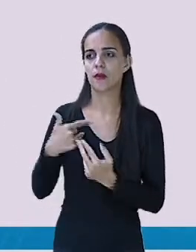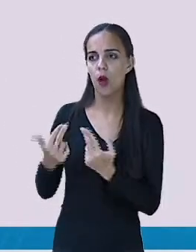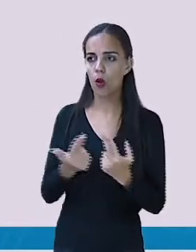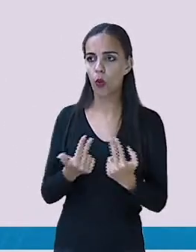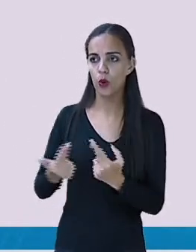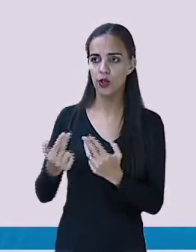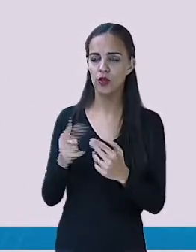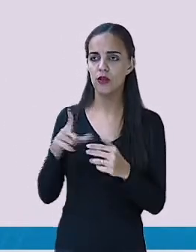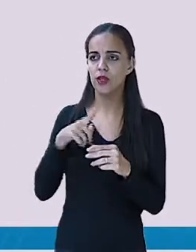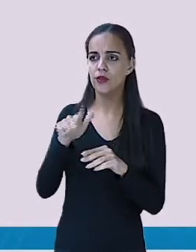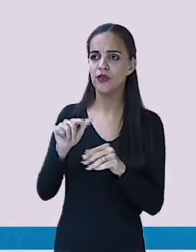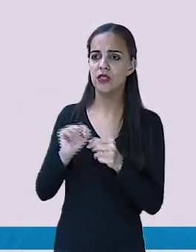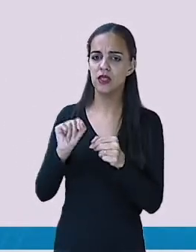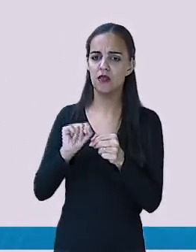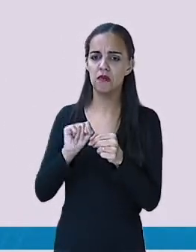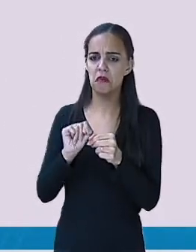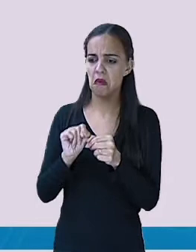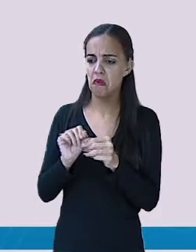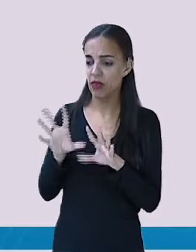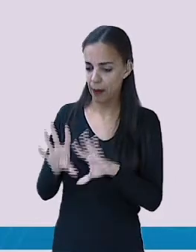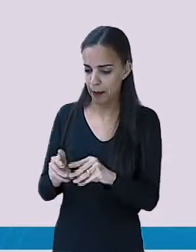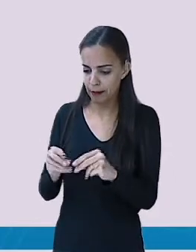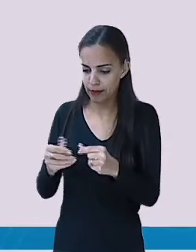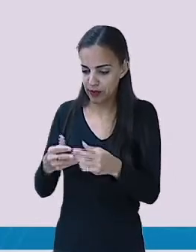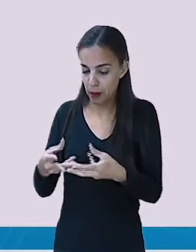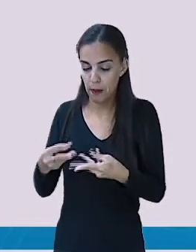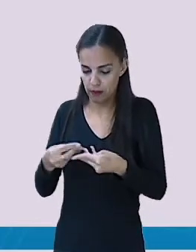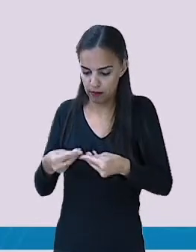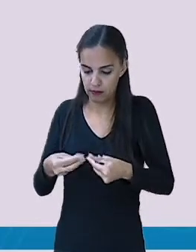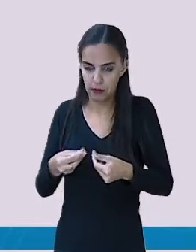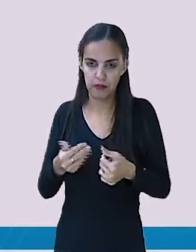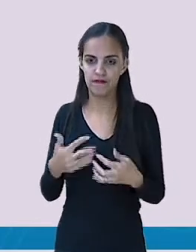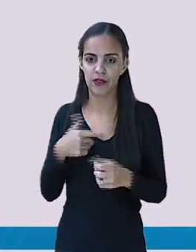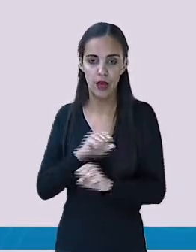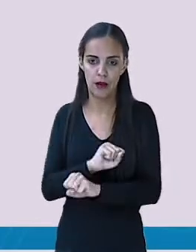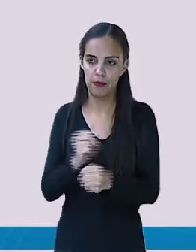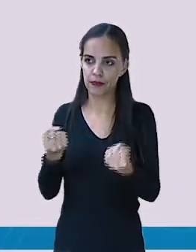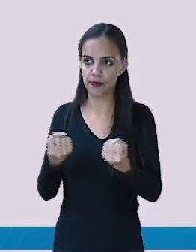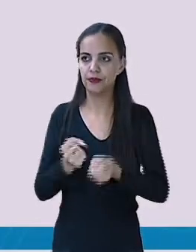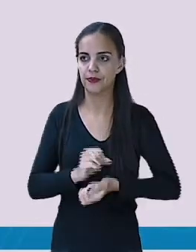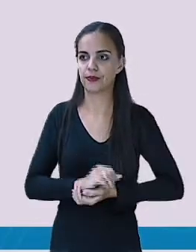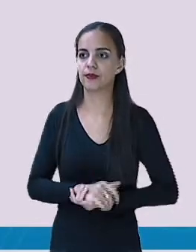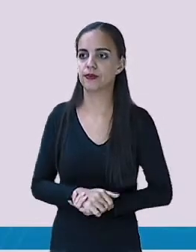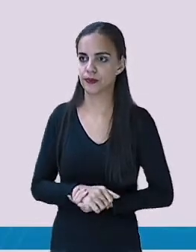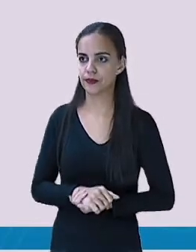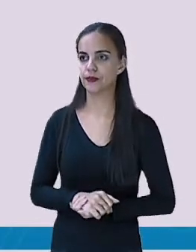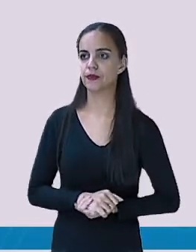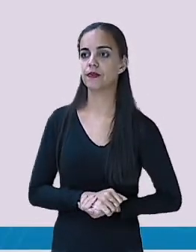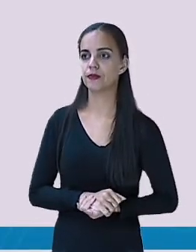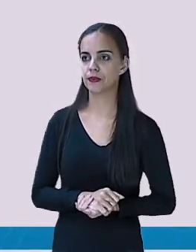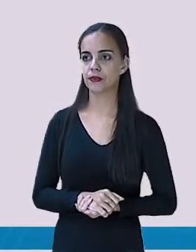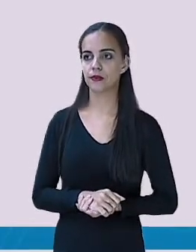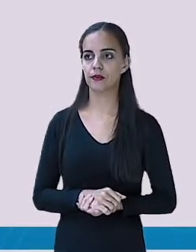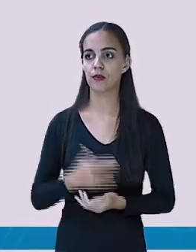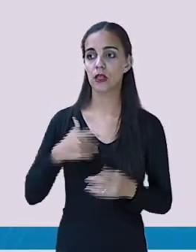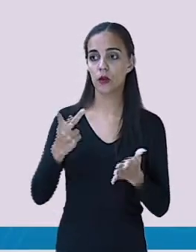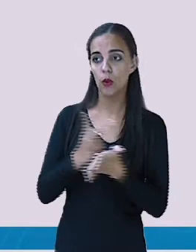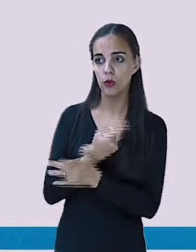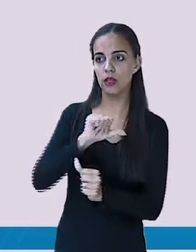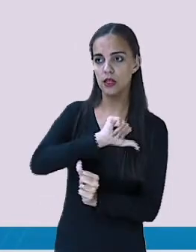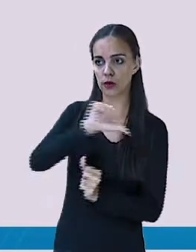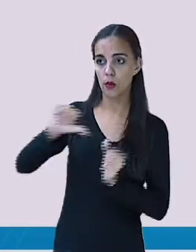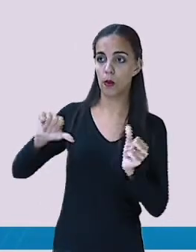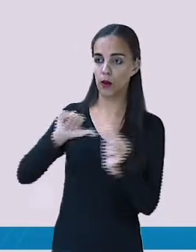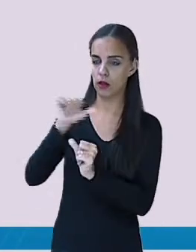nos permite fazer dobras no papel então ocorre aqui uma